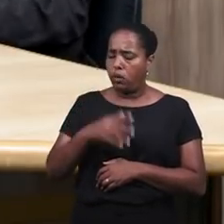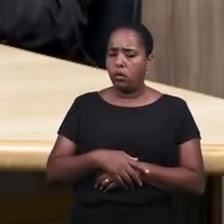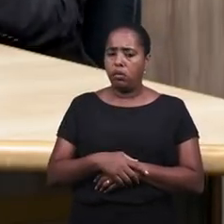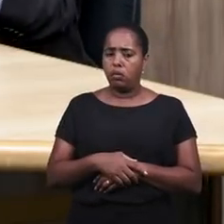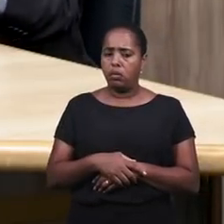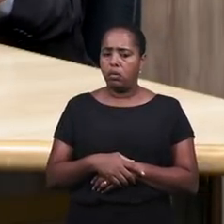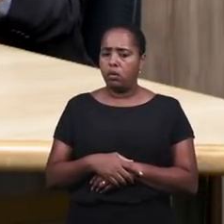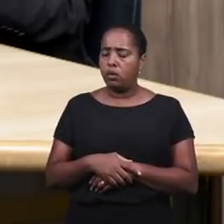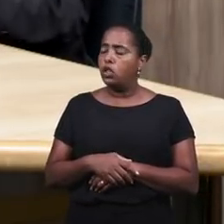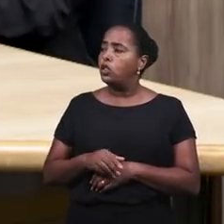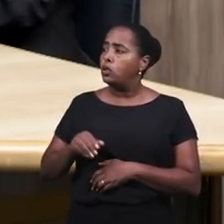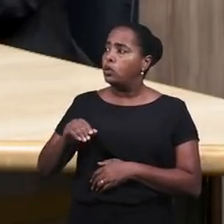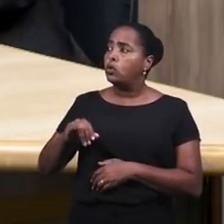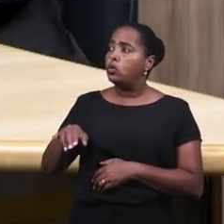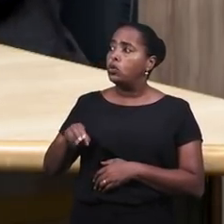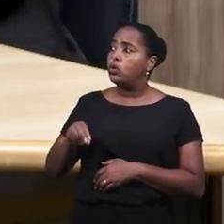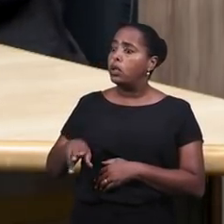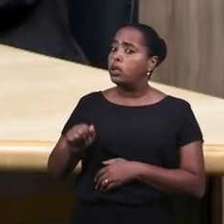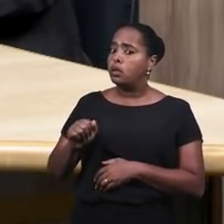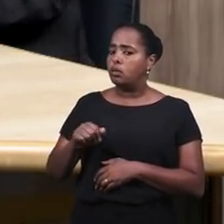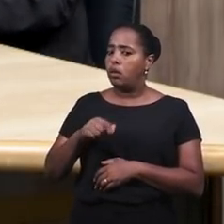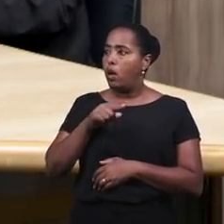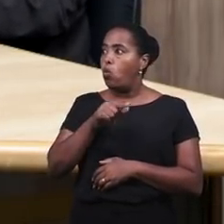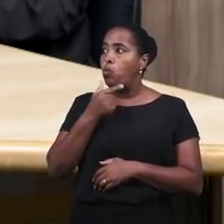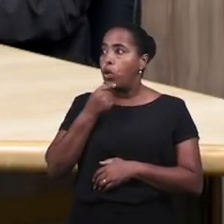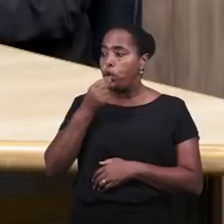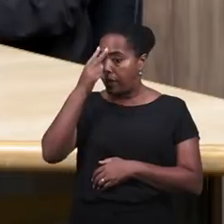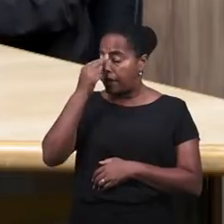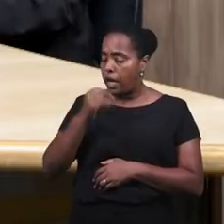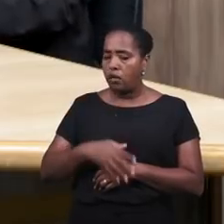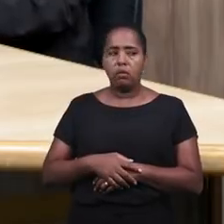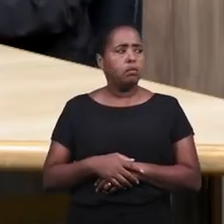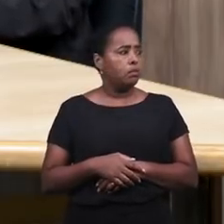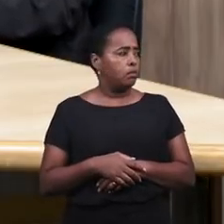Eu falei, talvez ele não saiba. Eu falei, Jonas, o garoto é cego. Ele disse, eu sei.